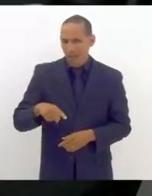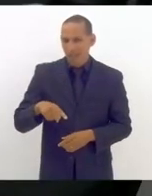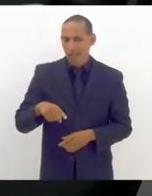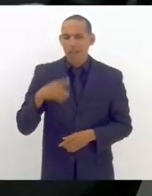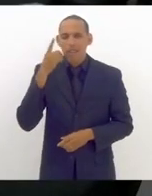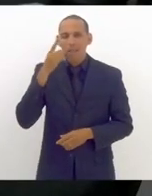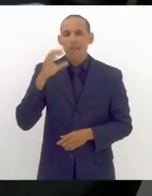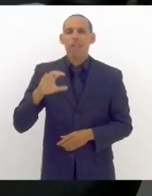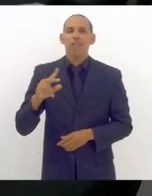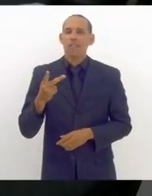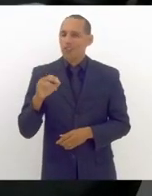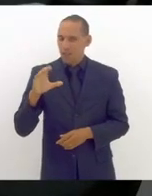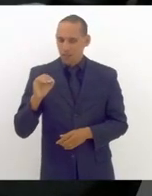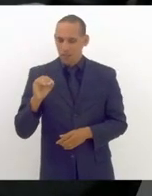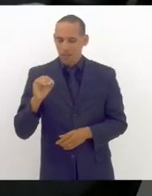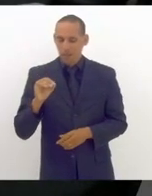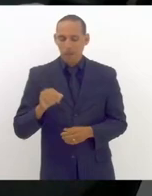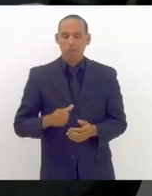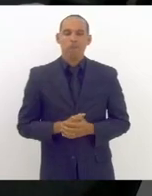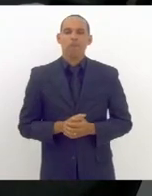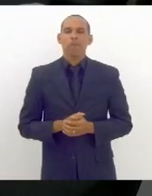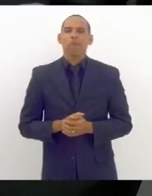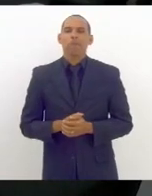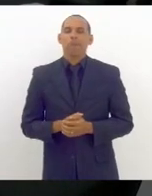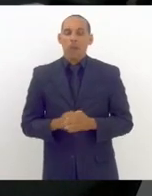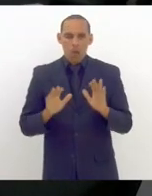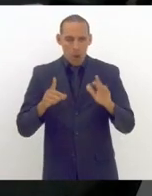Machado é isso que o deputado